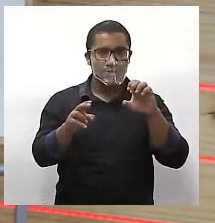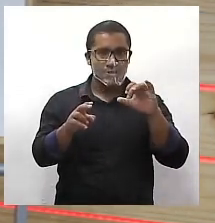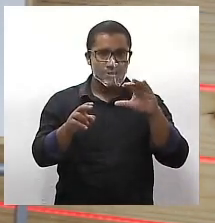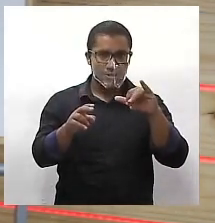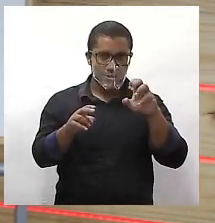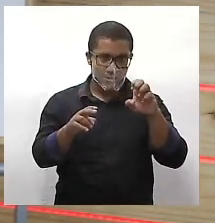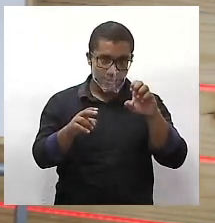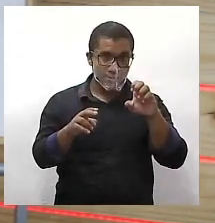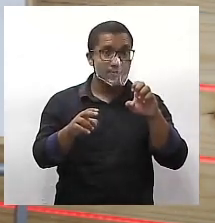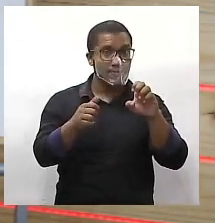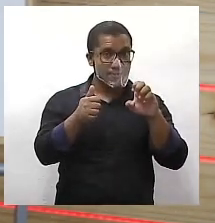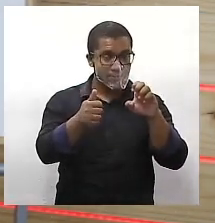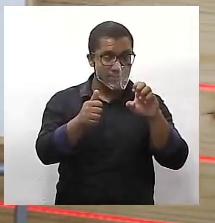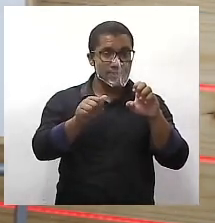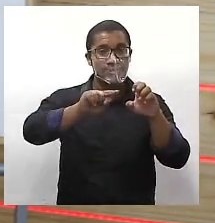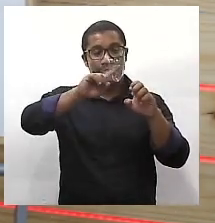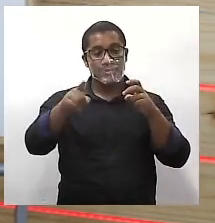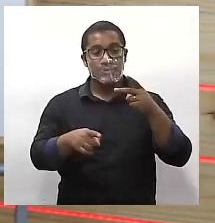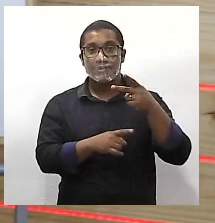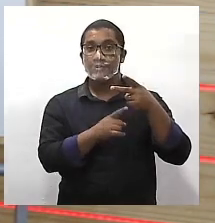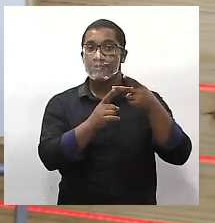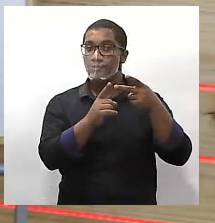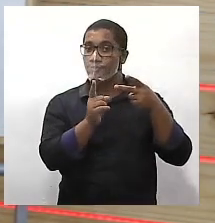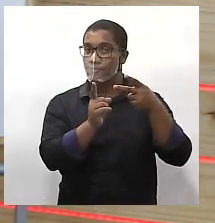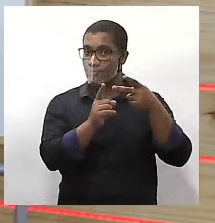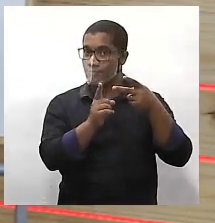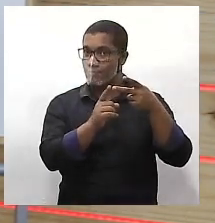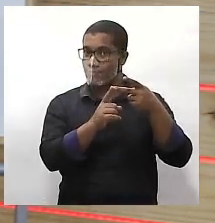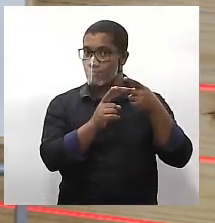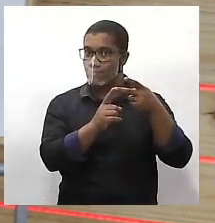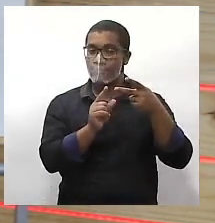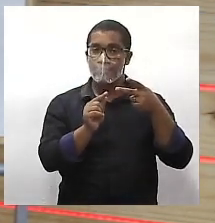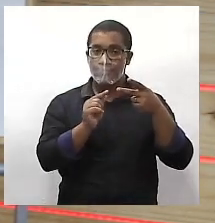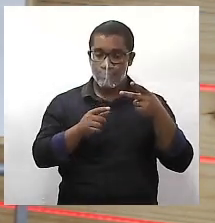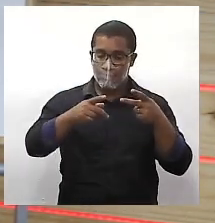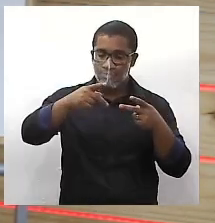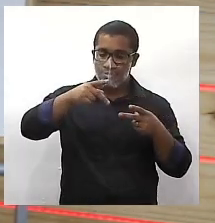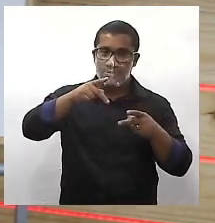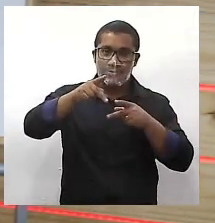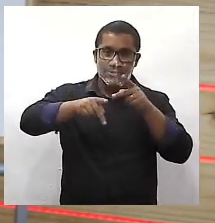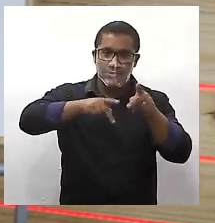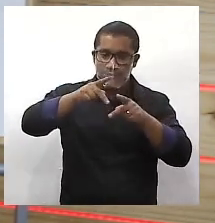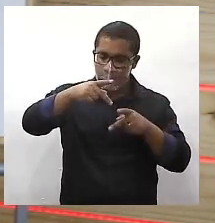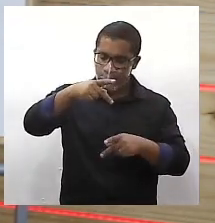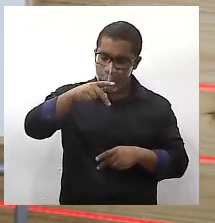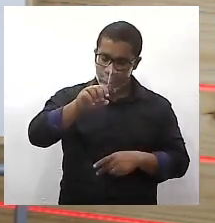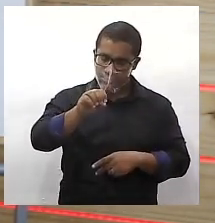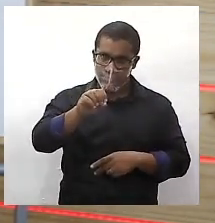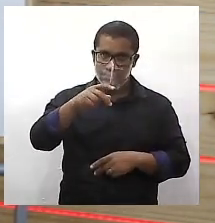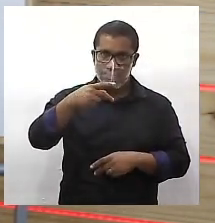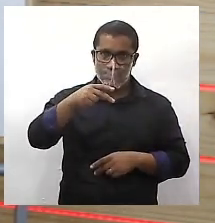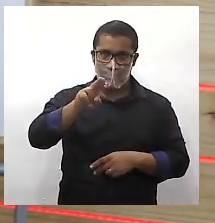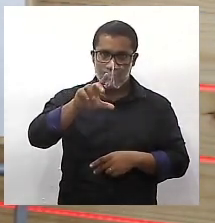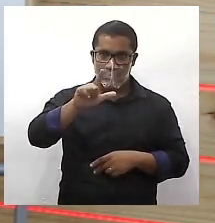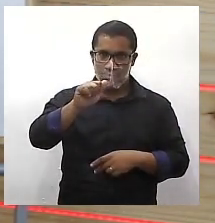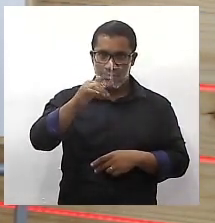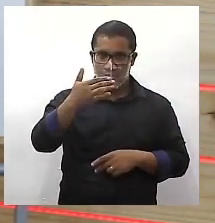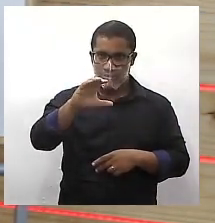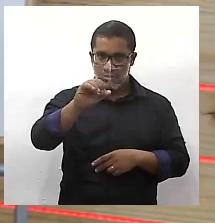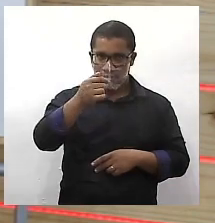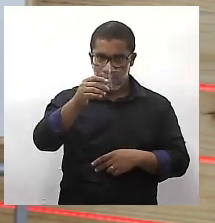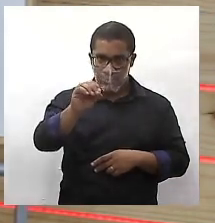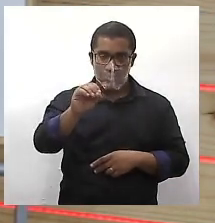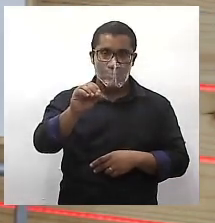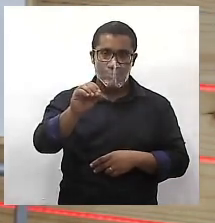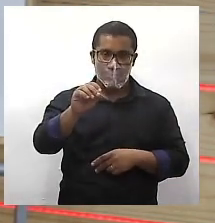termo, que é muito usado, que é chamado de população. Cuidado com esse termo que a gente chama de